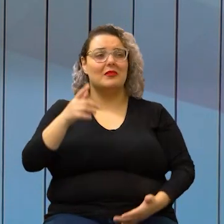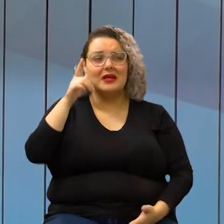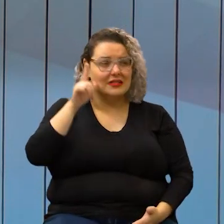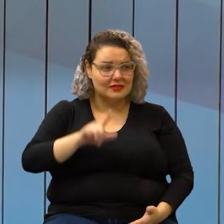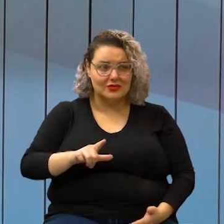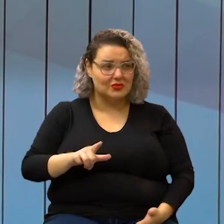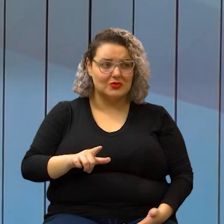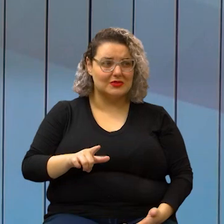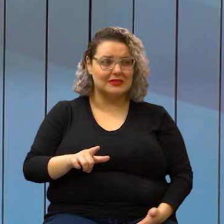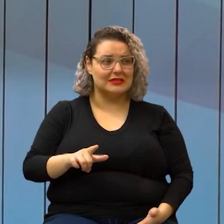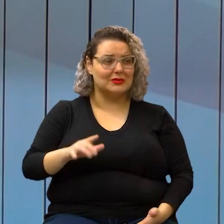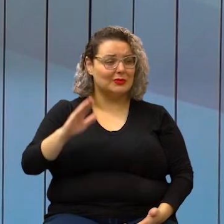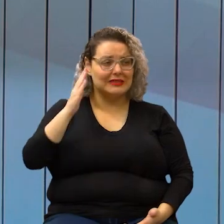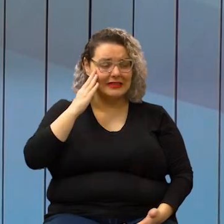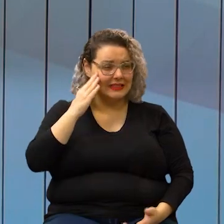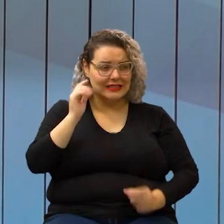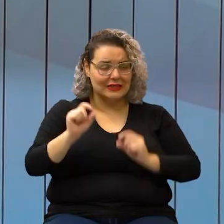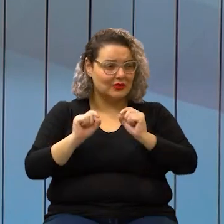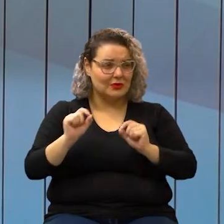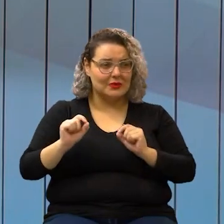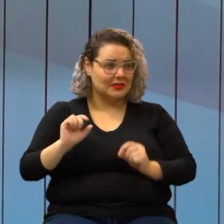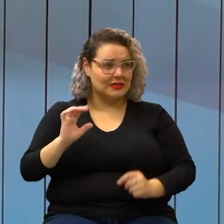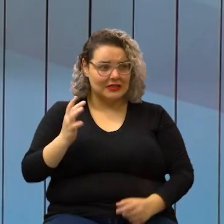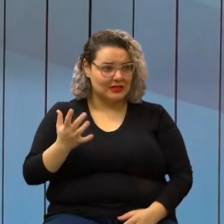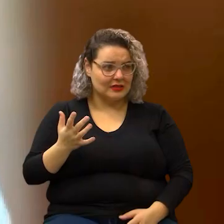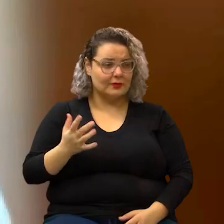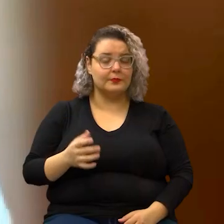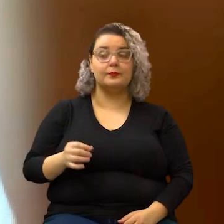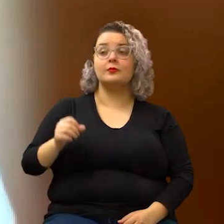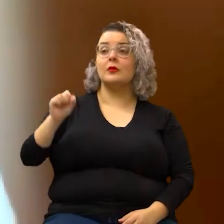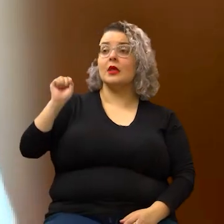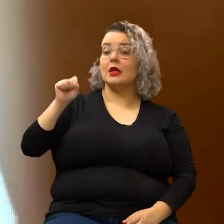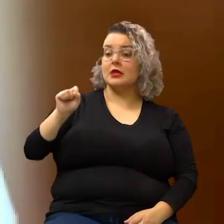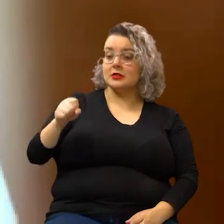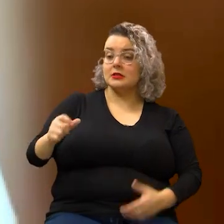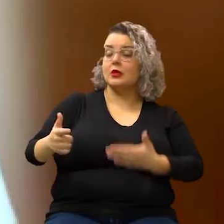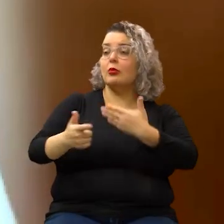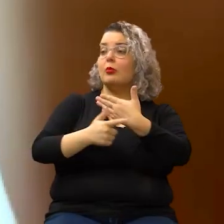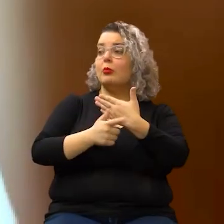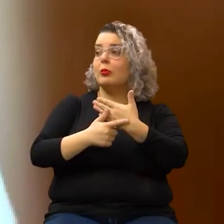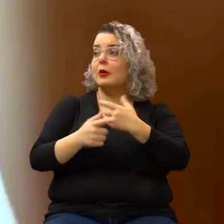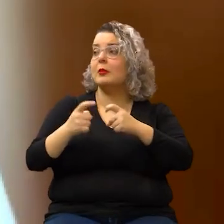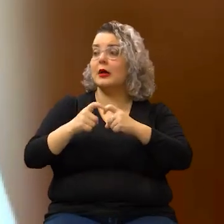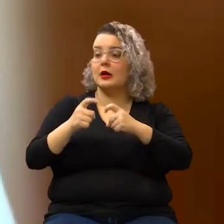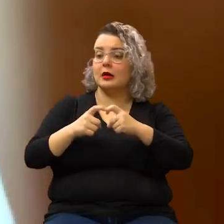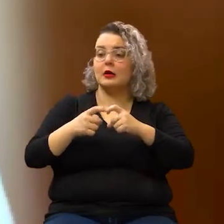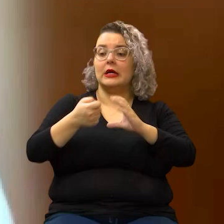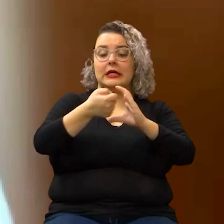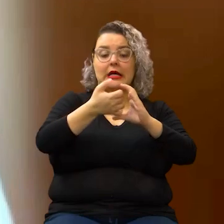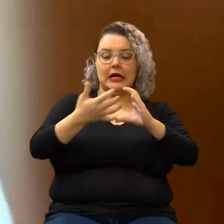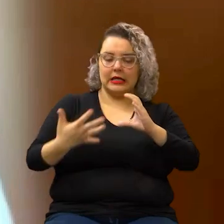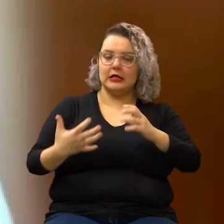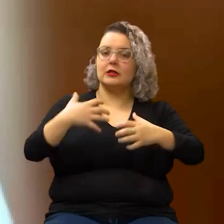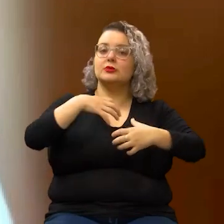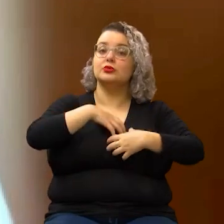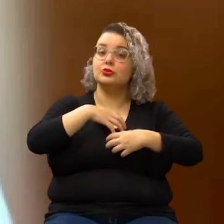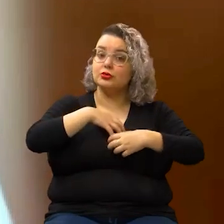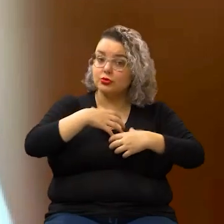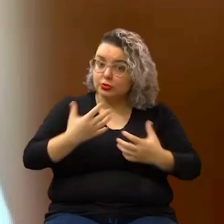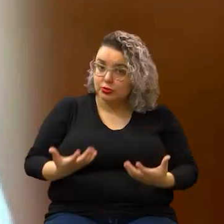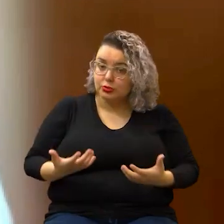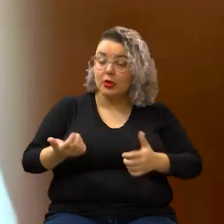mas não conseguiu ainda entender o que está acontecendo? Isso seria o papel do médico caracterizar bem